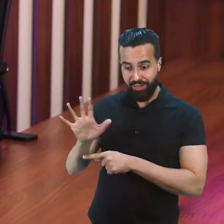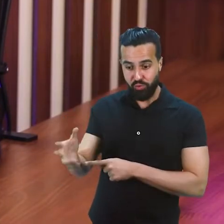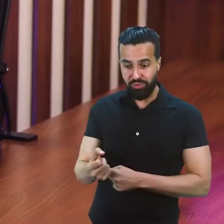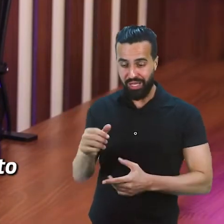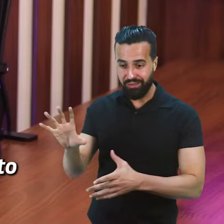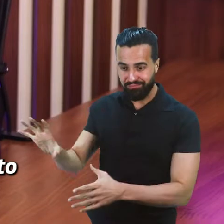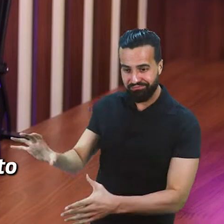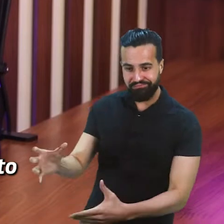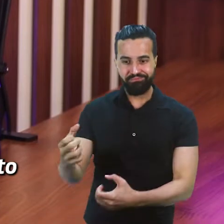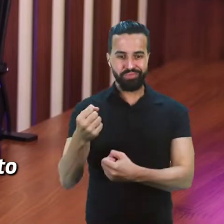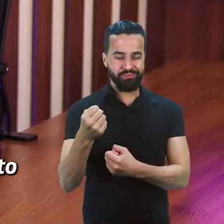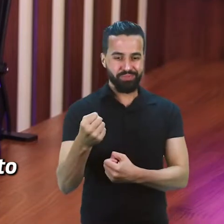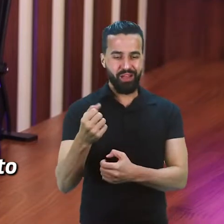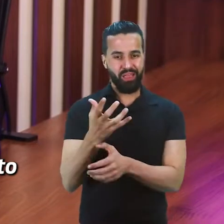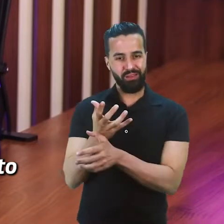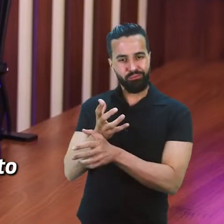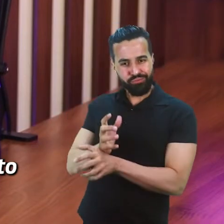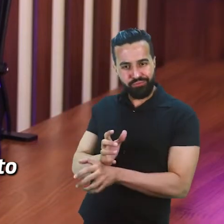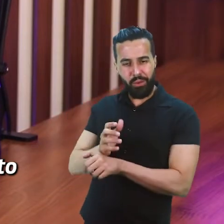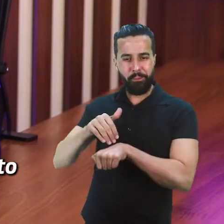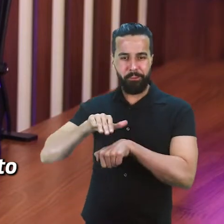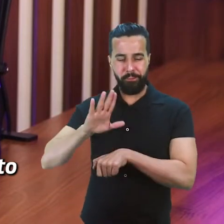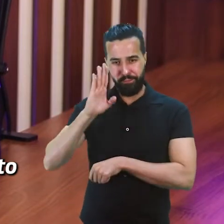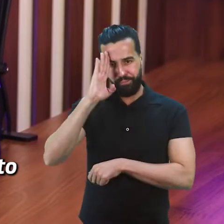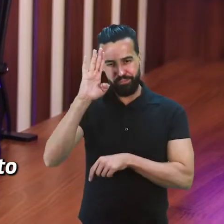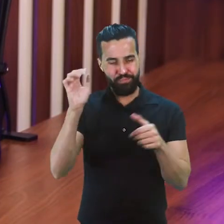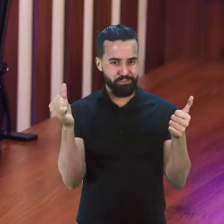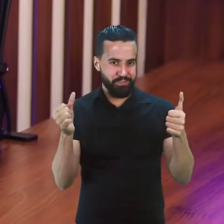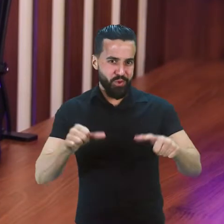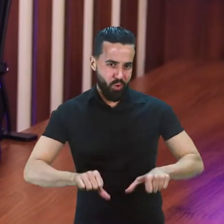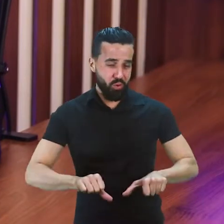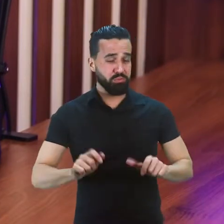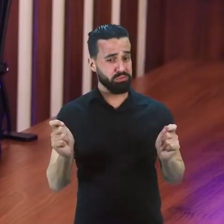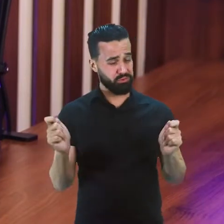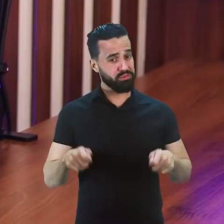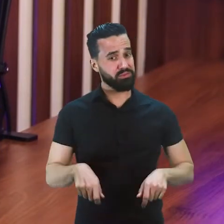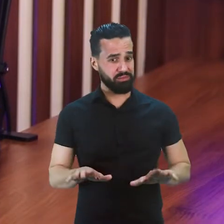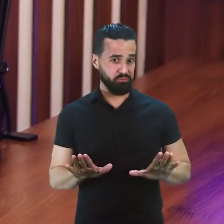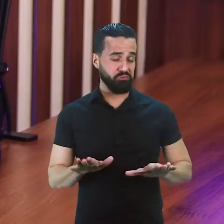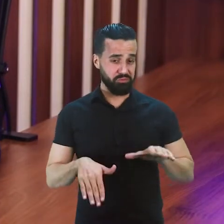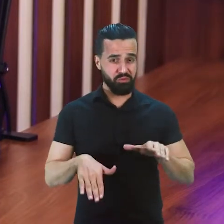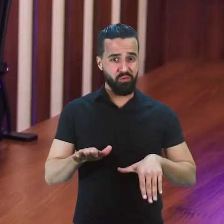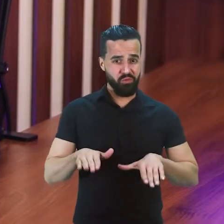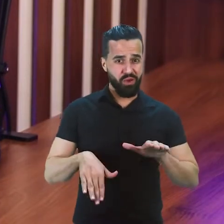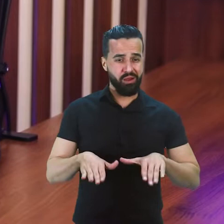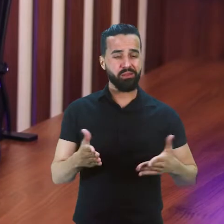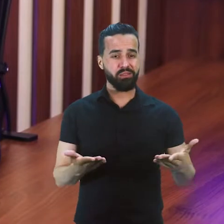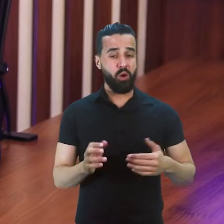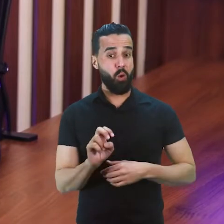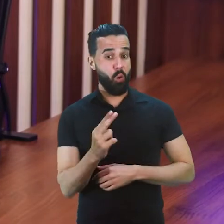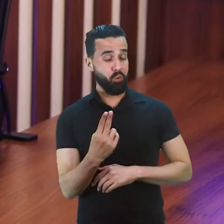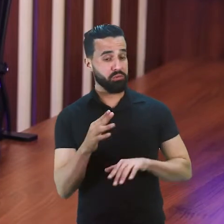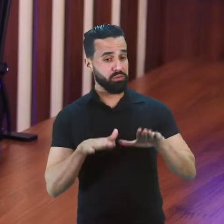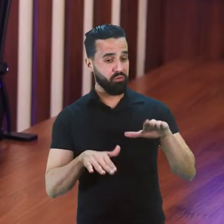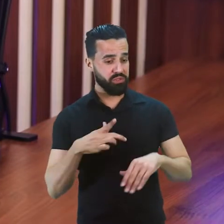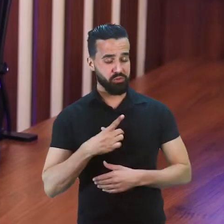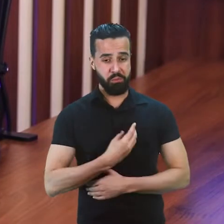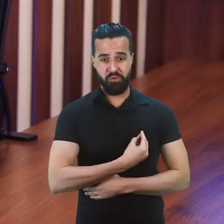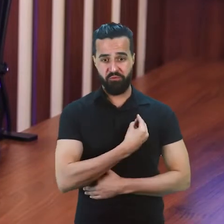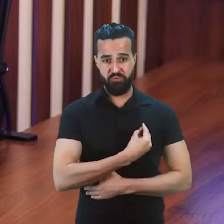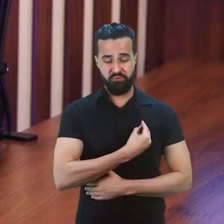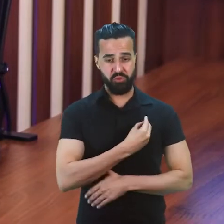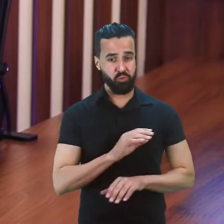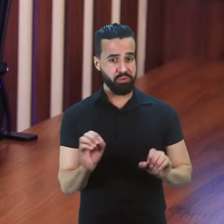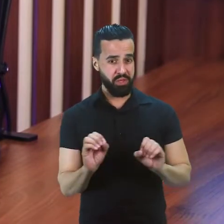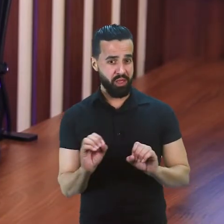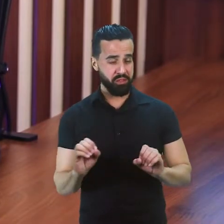situação, né? Poderia estar com um comprometimento bem maior, talvez até não ter sobrevivido, né? Porque a lesão